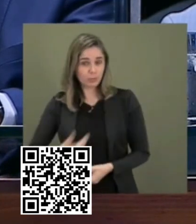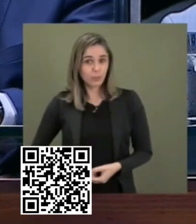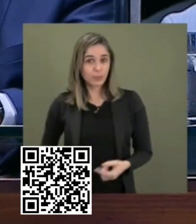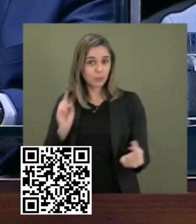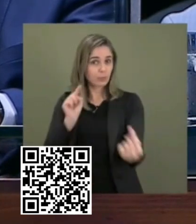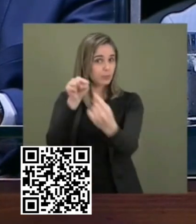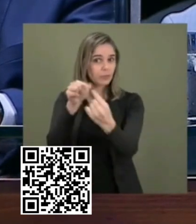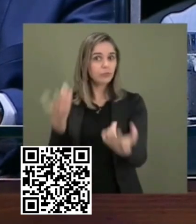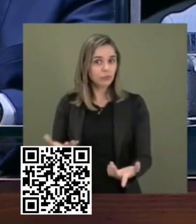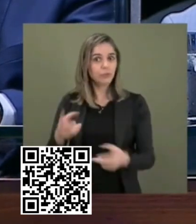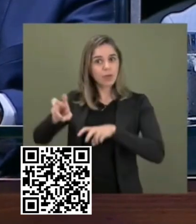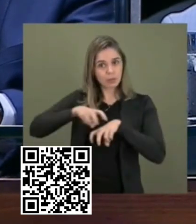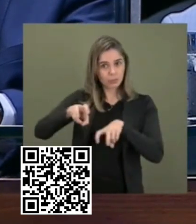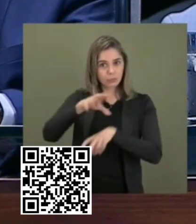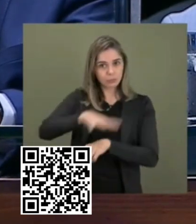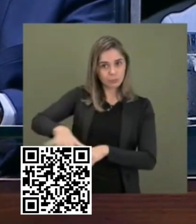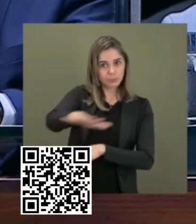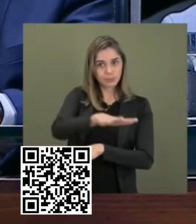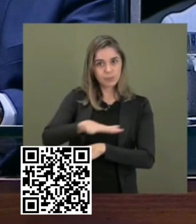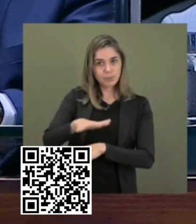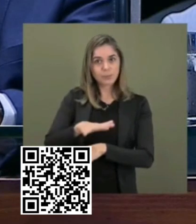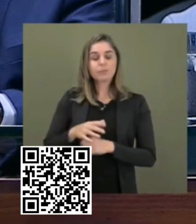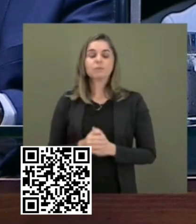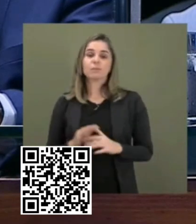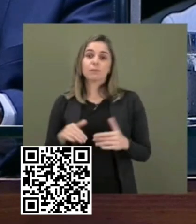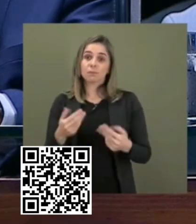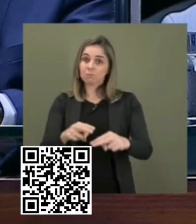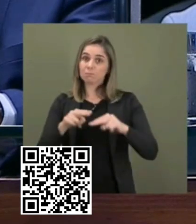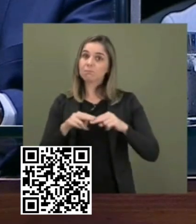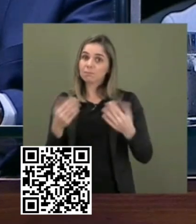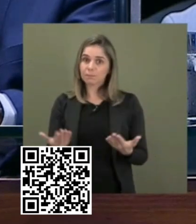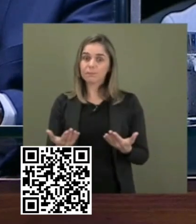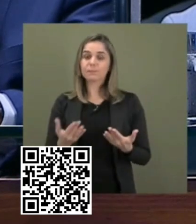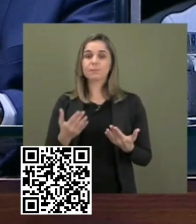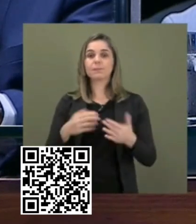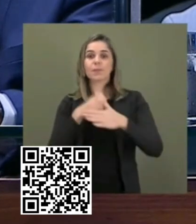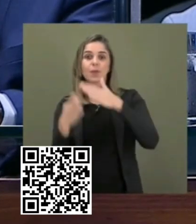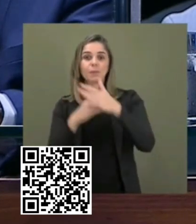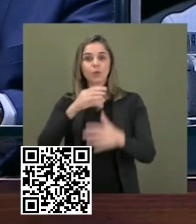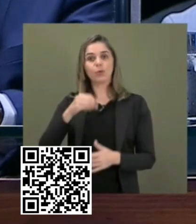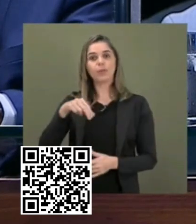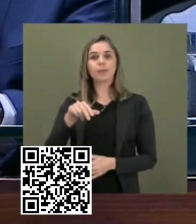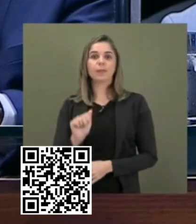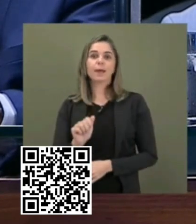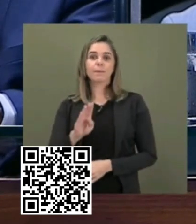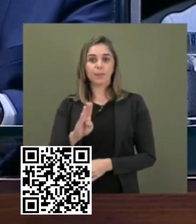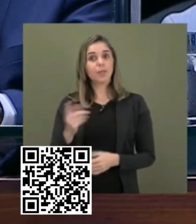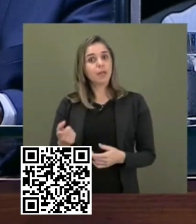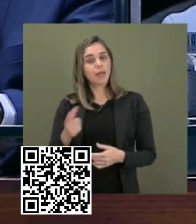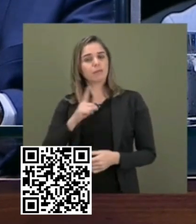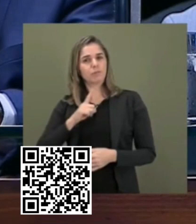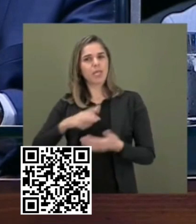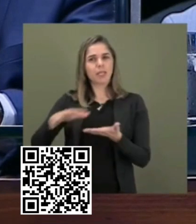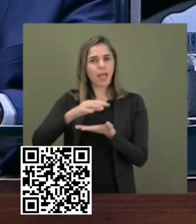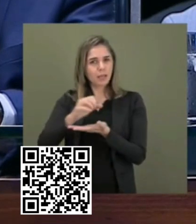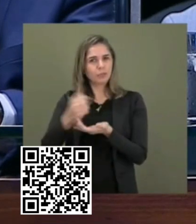destinadas à agricultura. Nesse sentido, a nossa CONAB compartilha dados